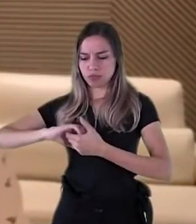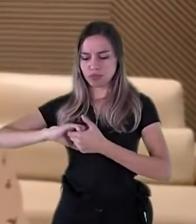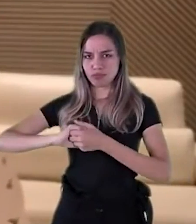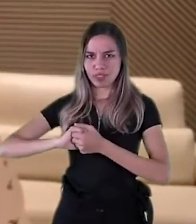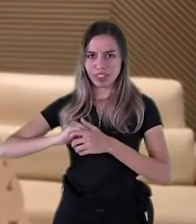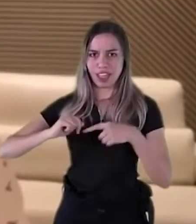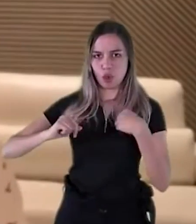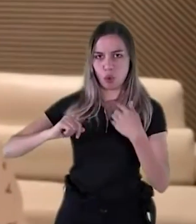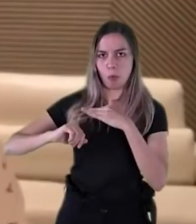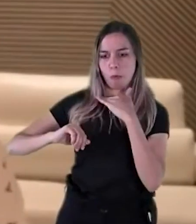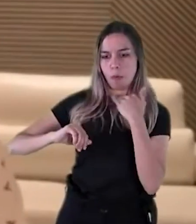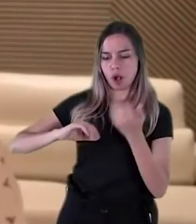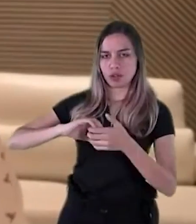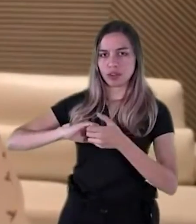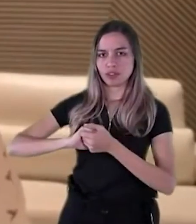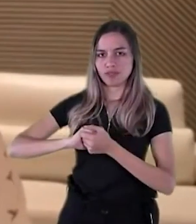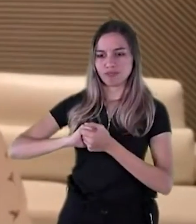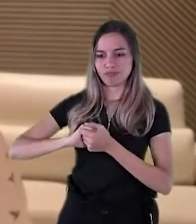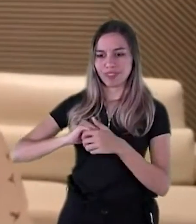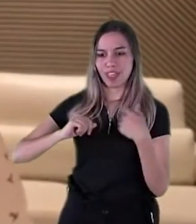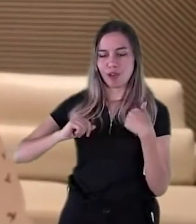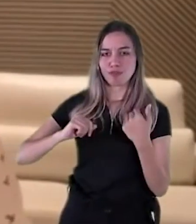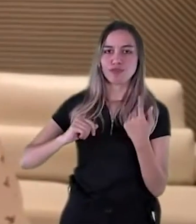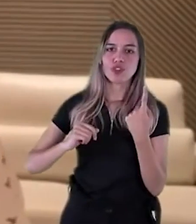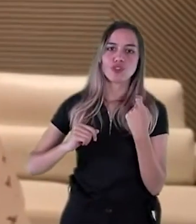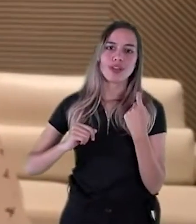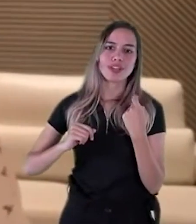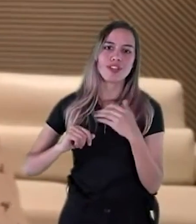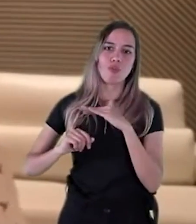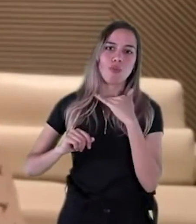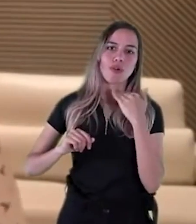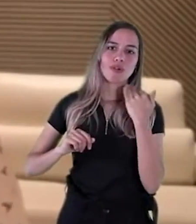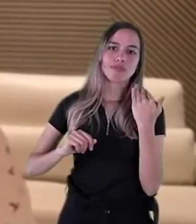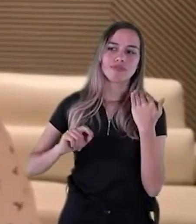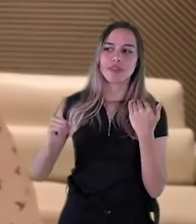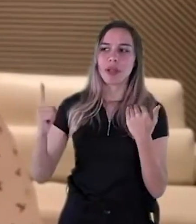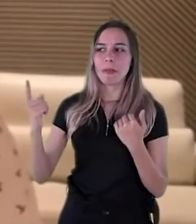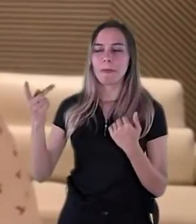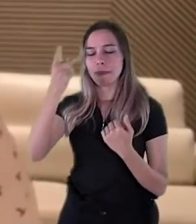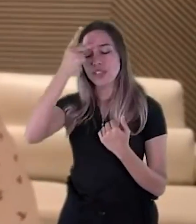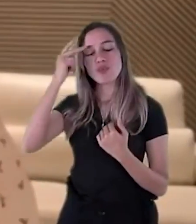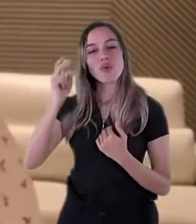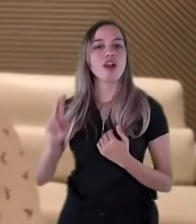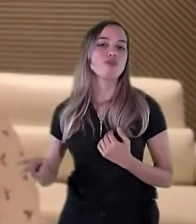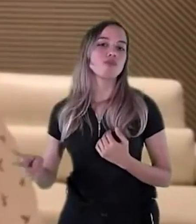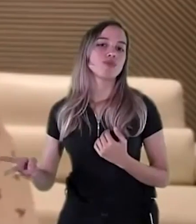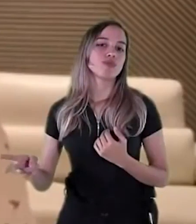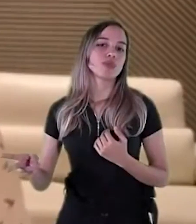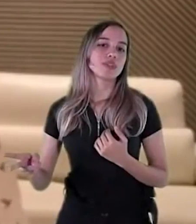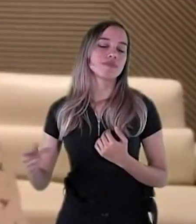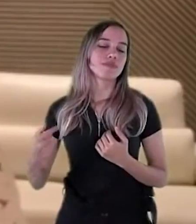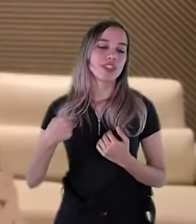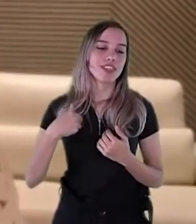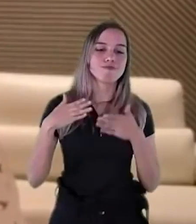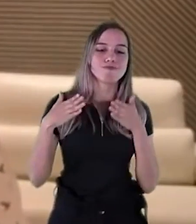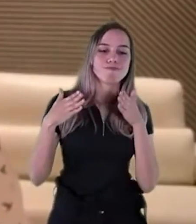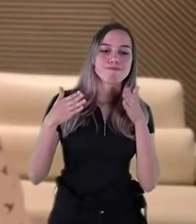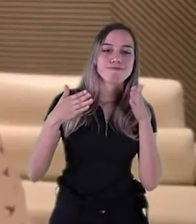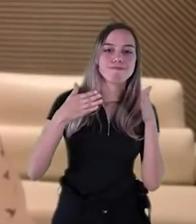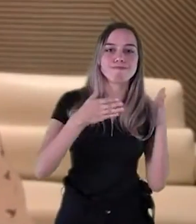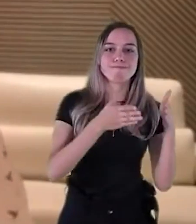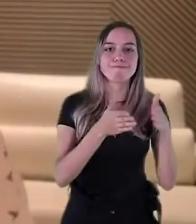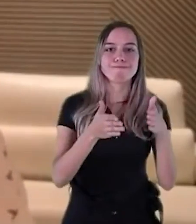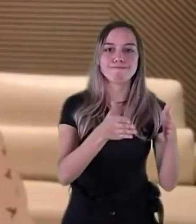não cabe ninguém além de mim. Não cabe mais ninguém além de mim. E em alguns momentos da nossa